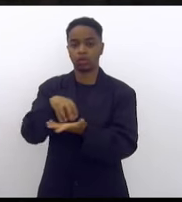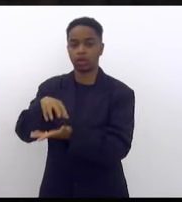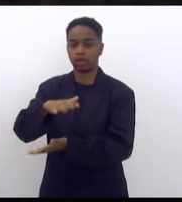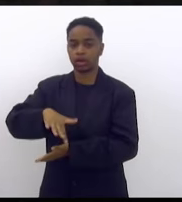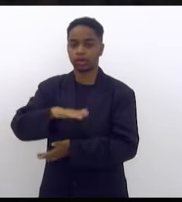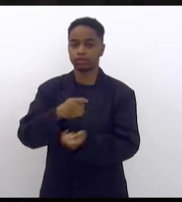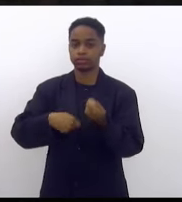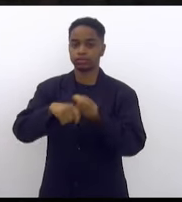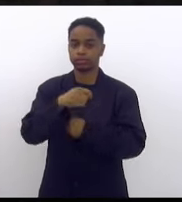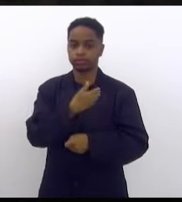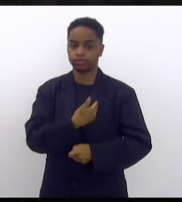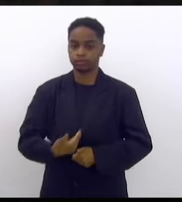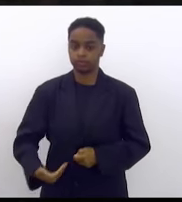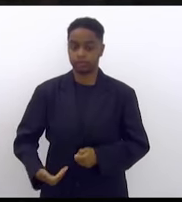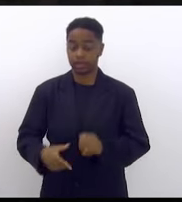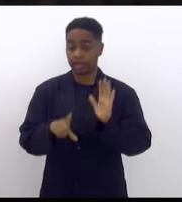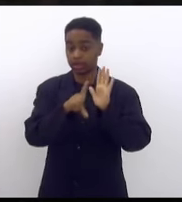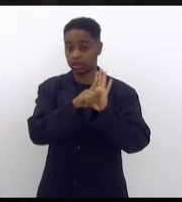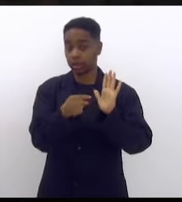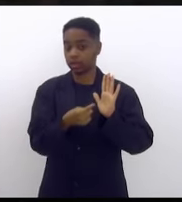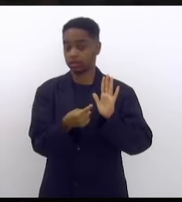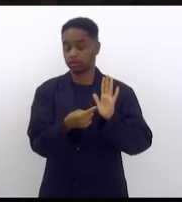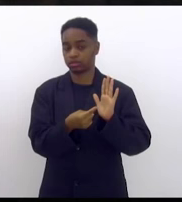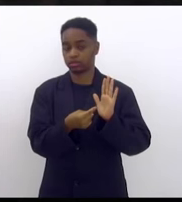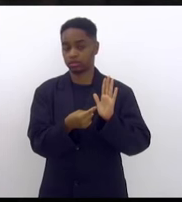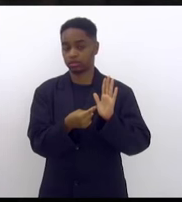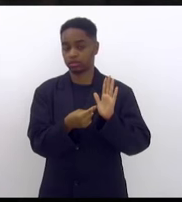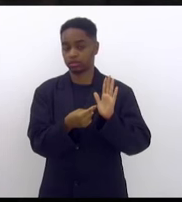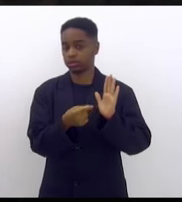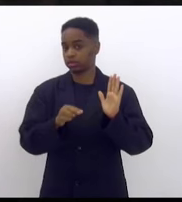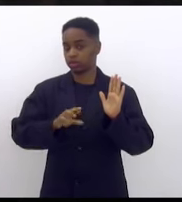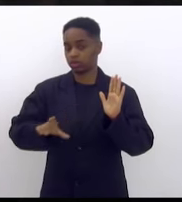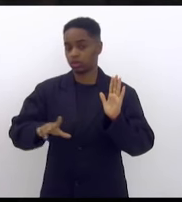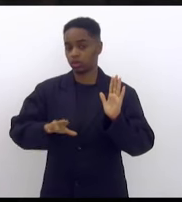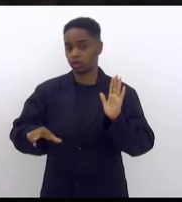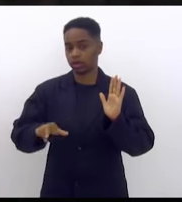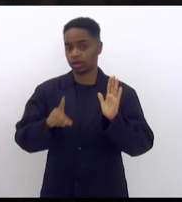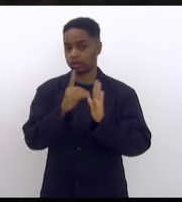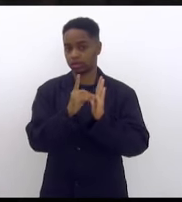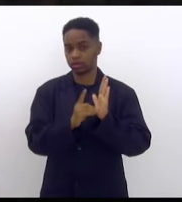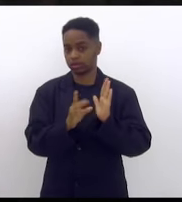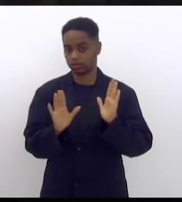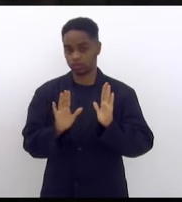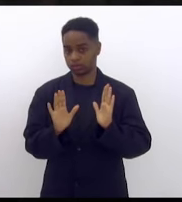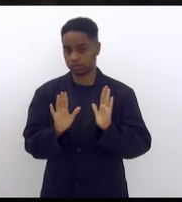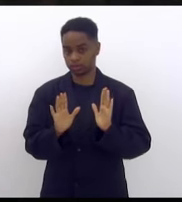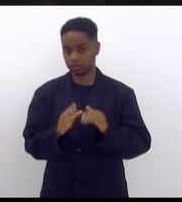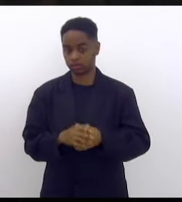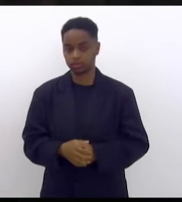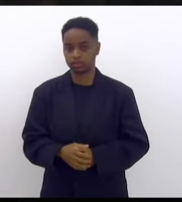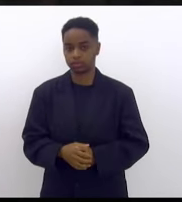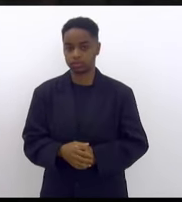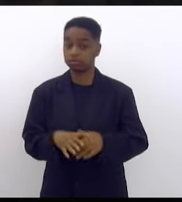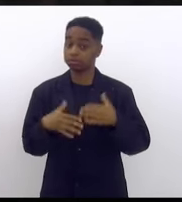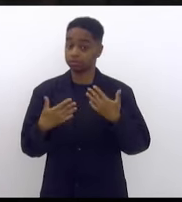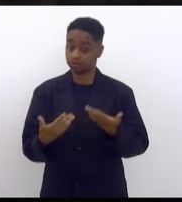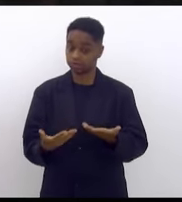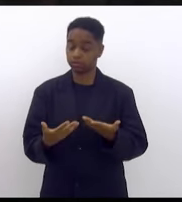administração pública. A lei e não o decreto. Então, felizmente,